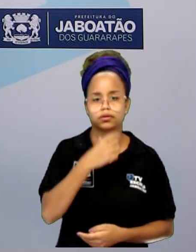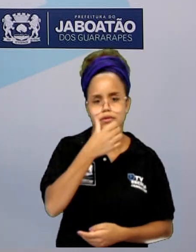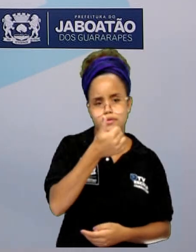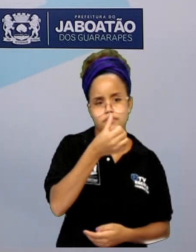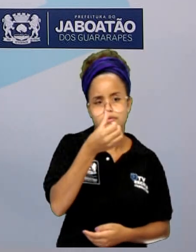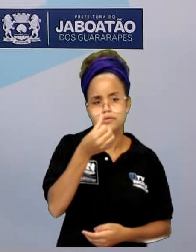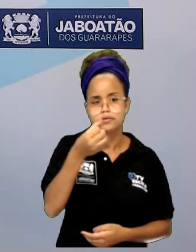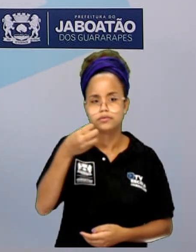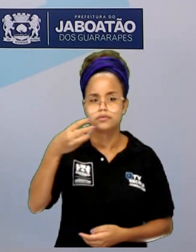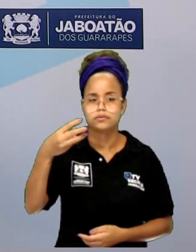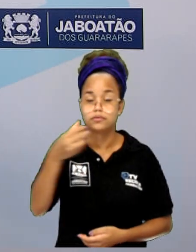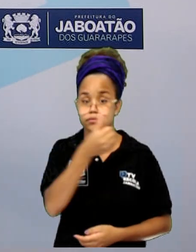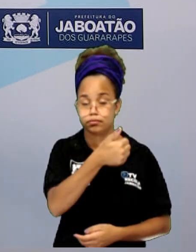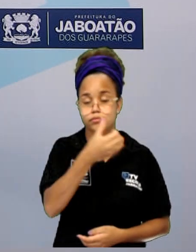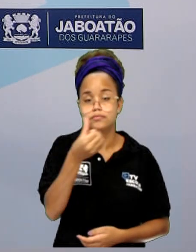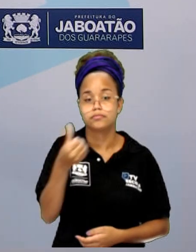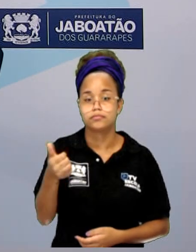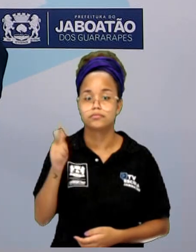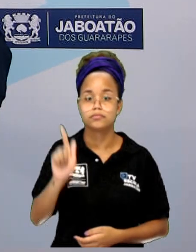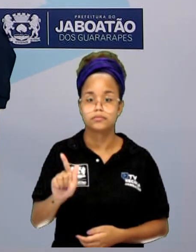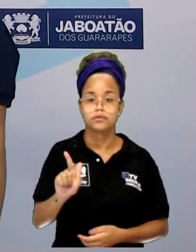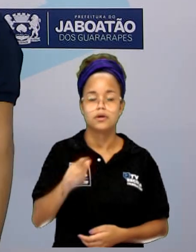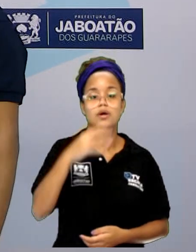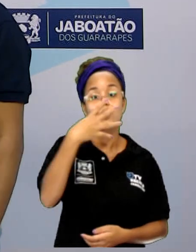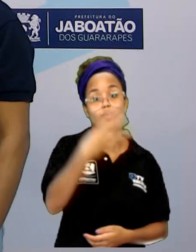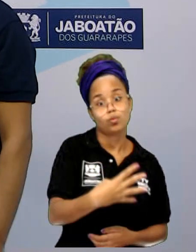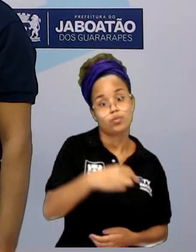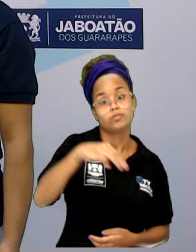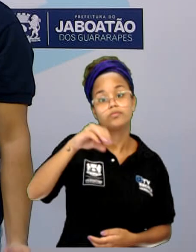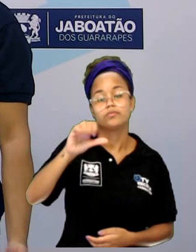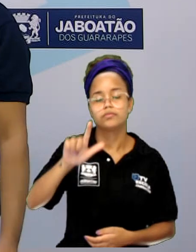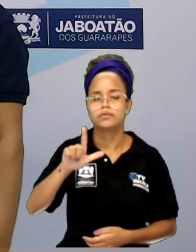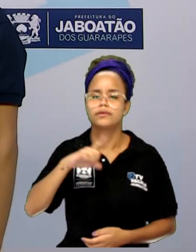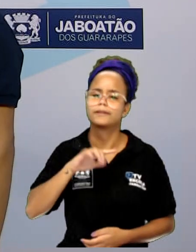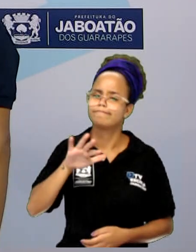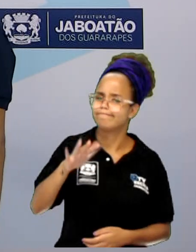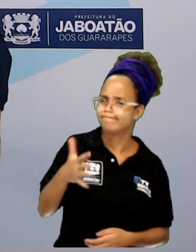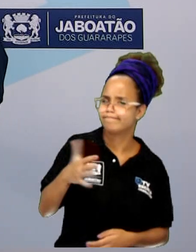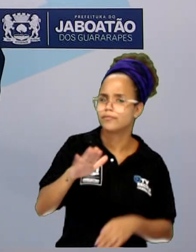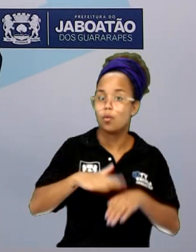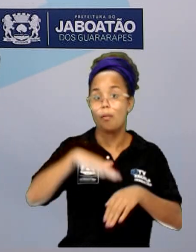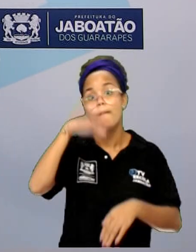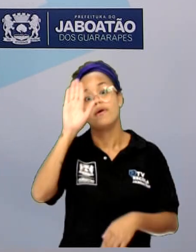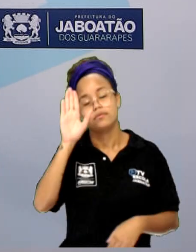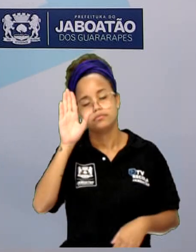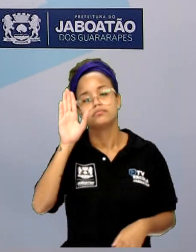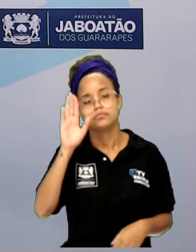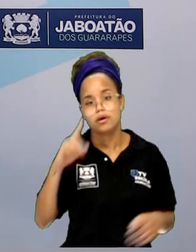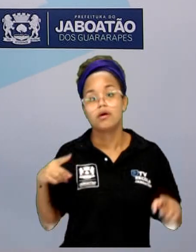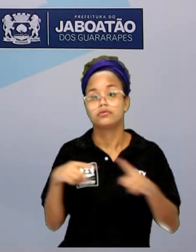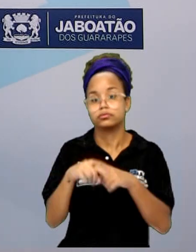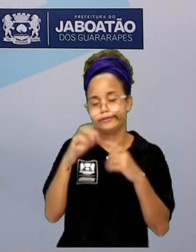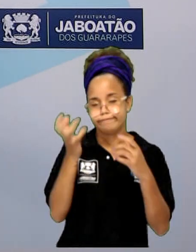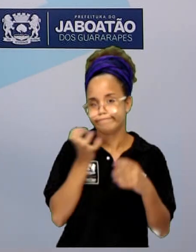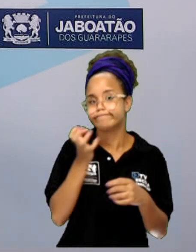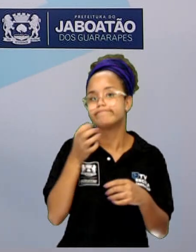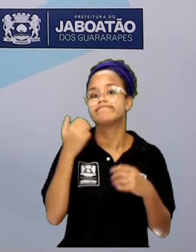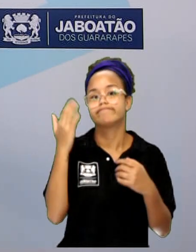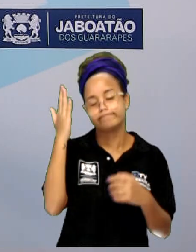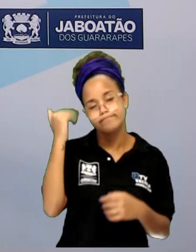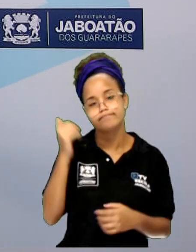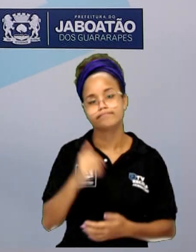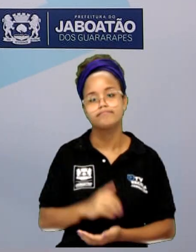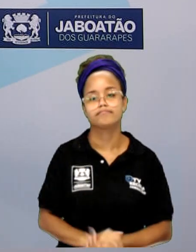gramas, em 4 mols eu tenho mais ou menos, eu tenho mais, x, que é o que eu quero saber. Como